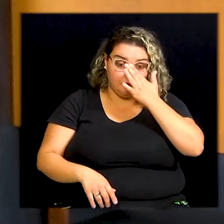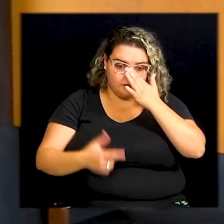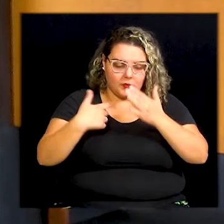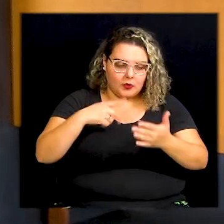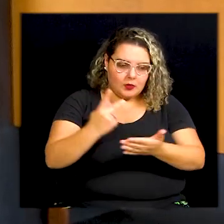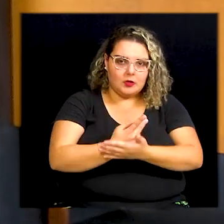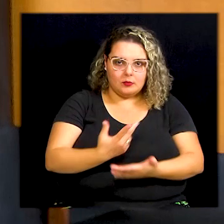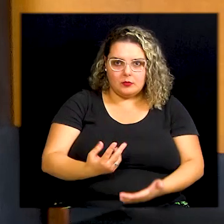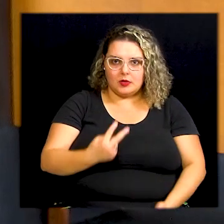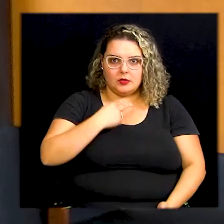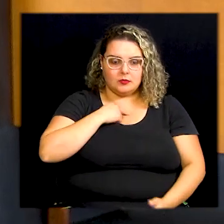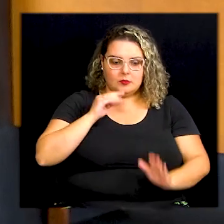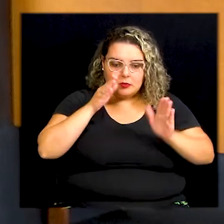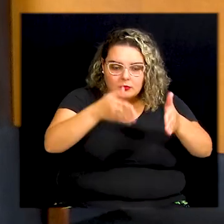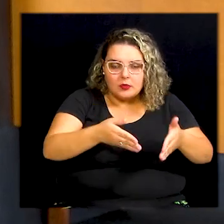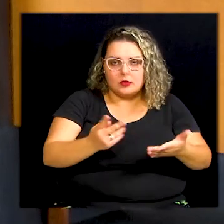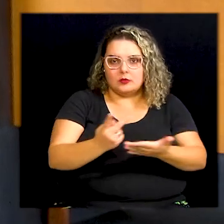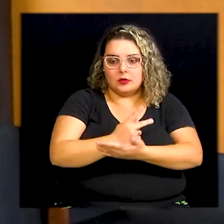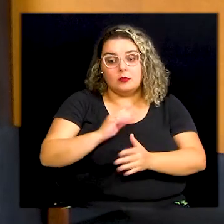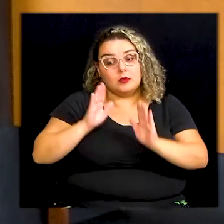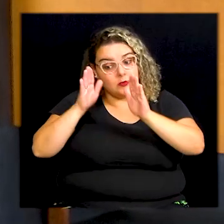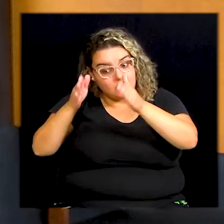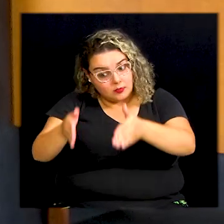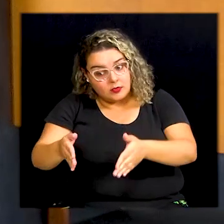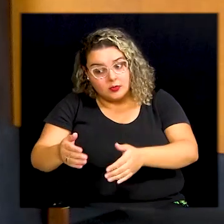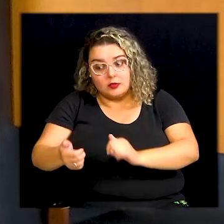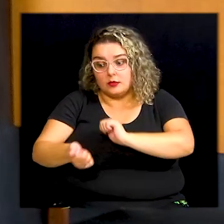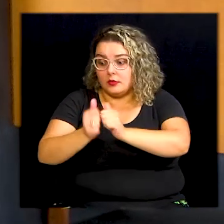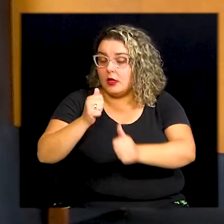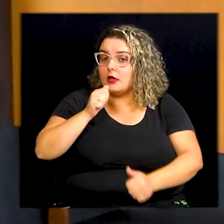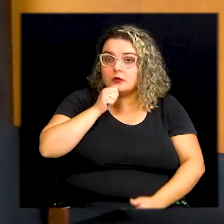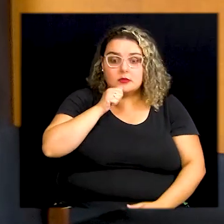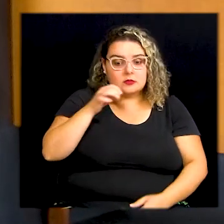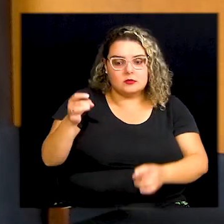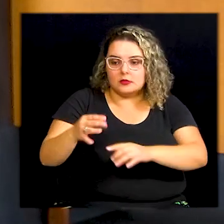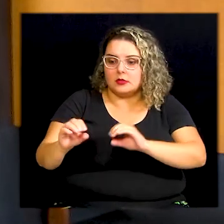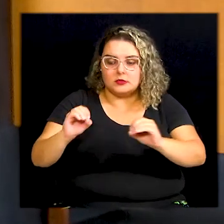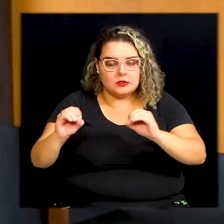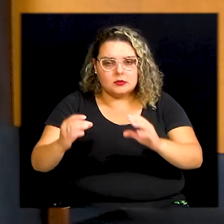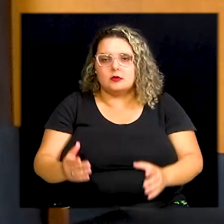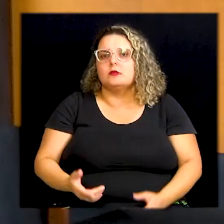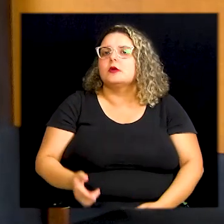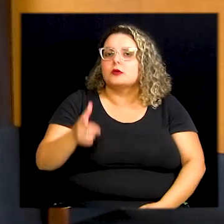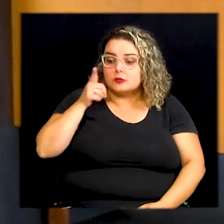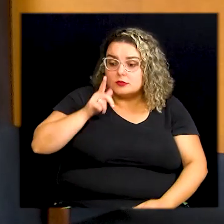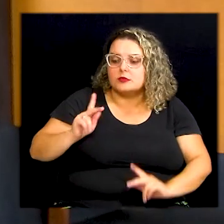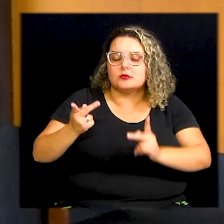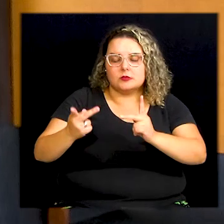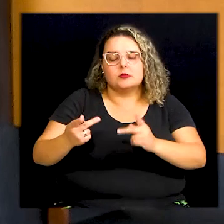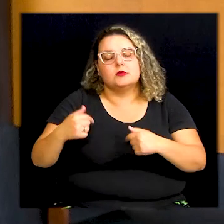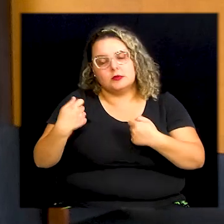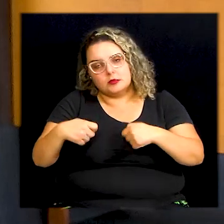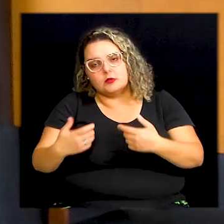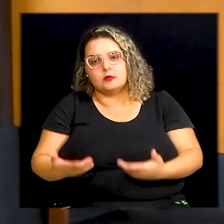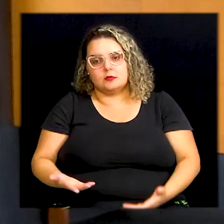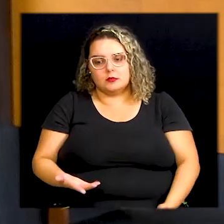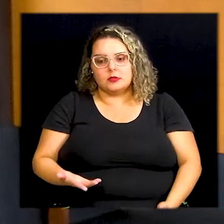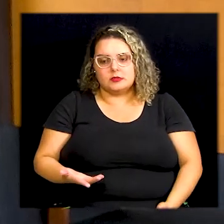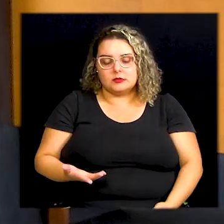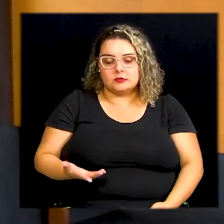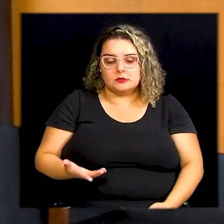eu errei e tal, mas eu não posso me apegar nesse erro, eu tenho que focar na partida, a partida não acabou, o jogo tá 0-0, a gente vai buscar a vitória e eu tenho que